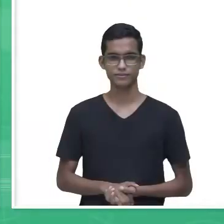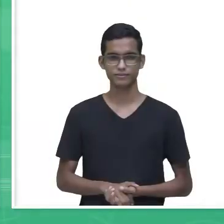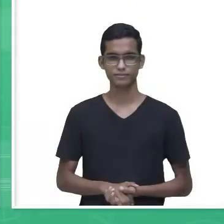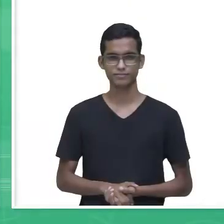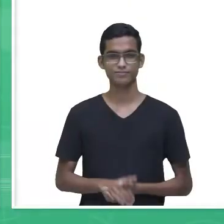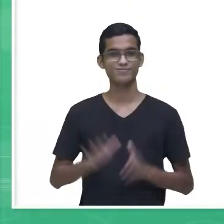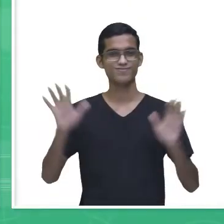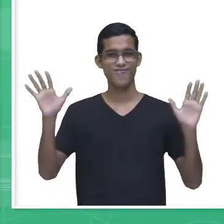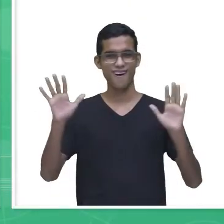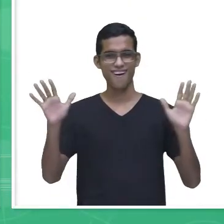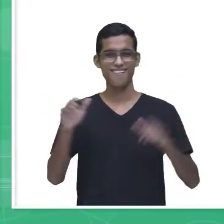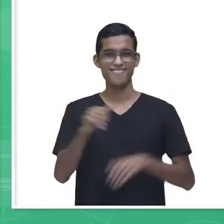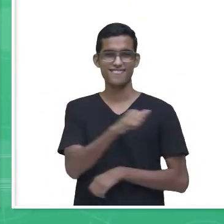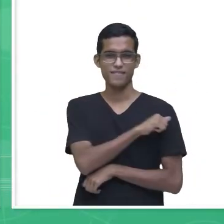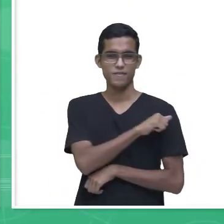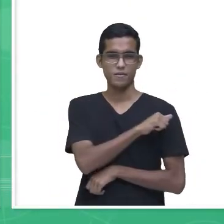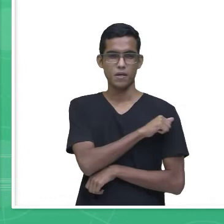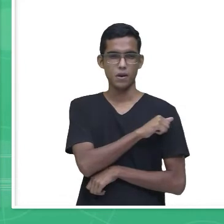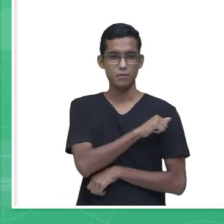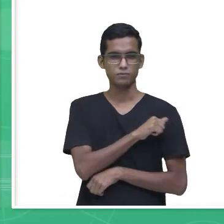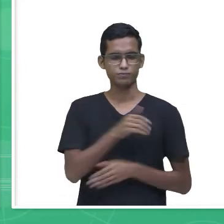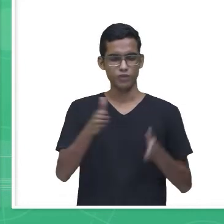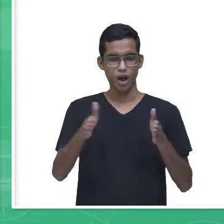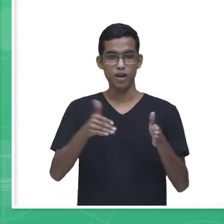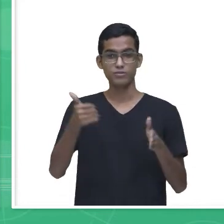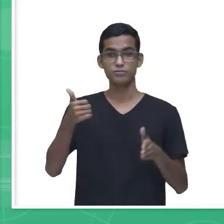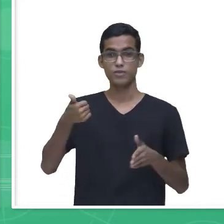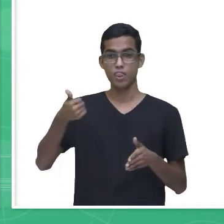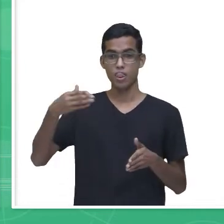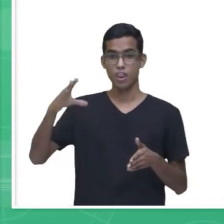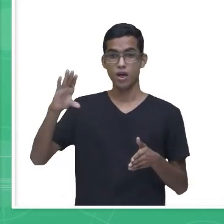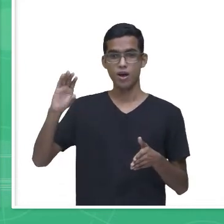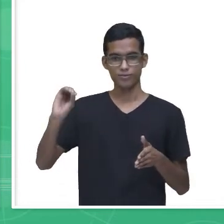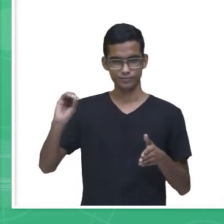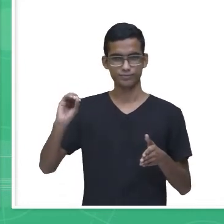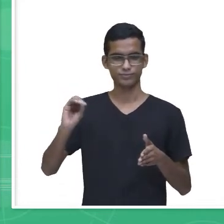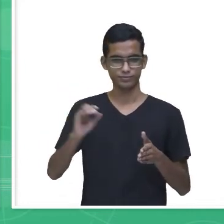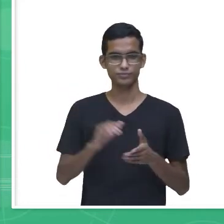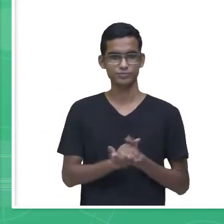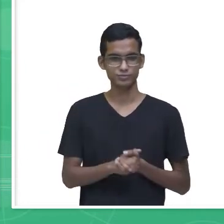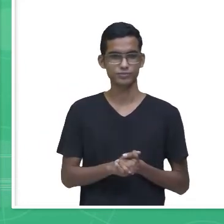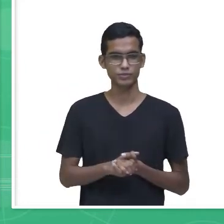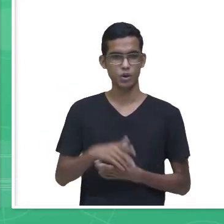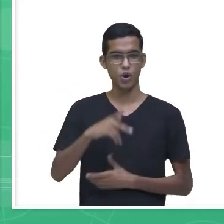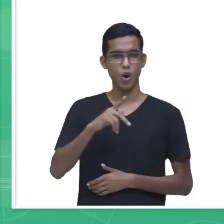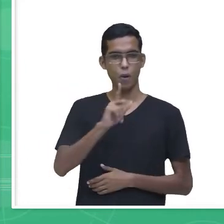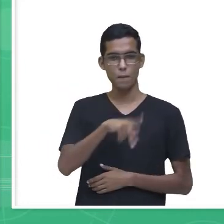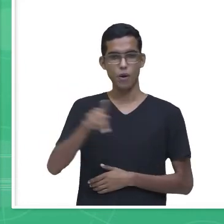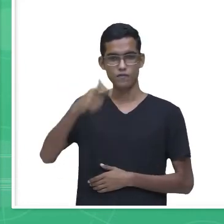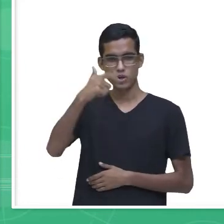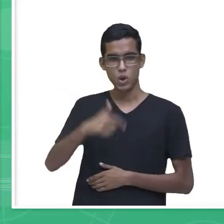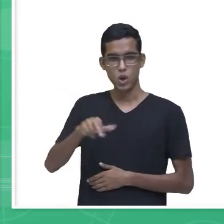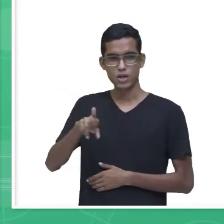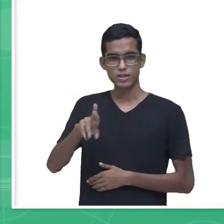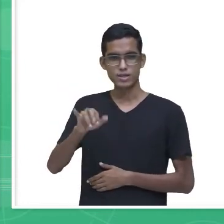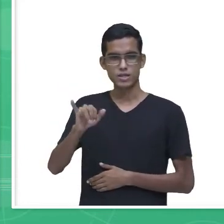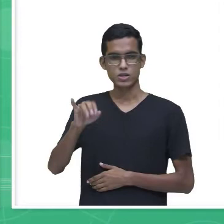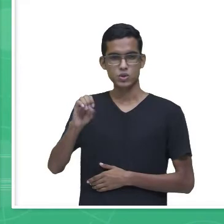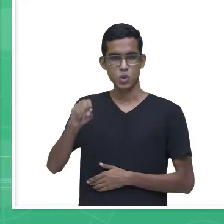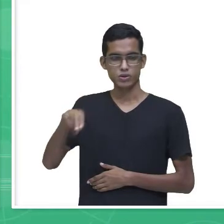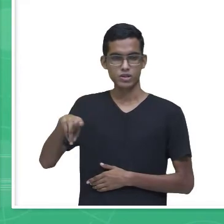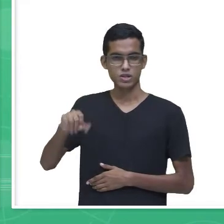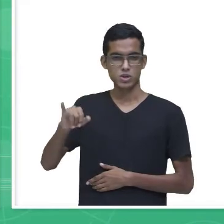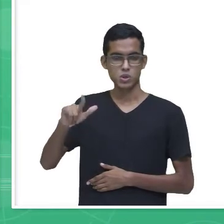Olá, queridos alunos da 11ª etapa, eu sou a professora Risonilde, vou apresentar para vocês a